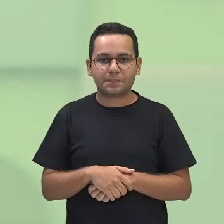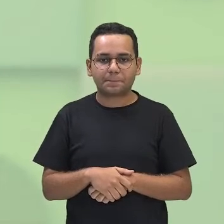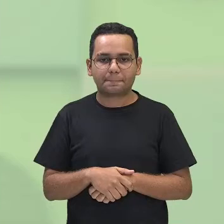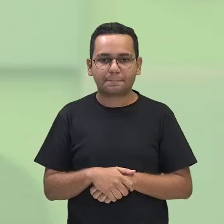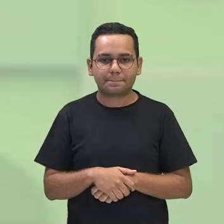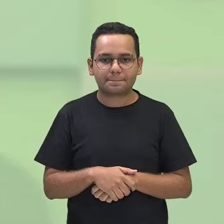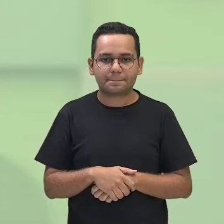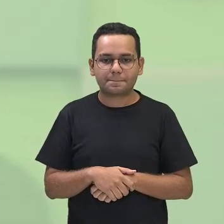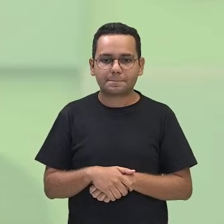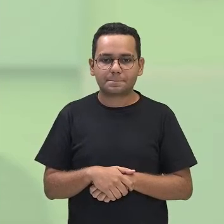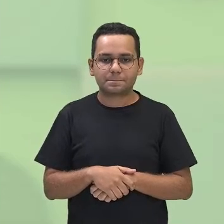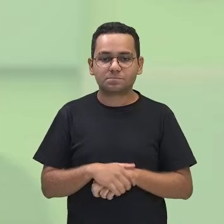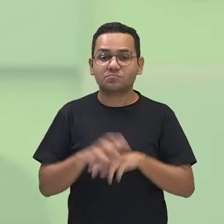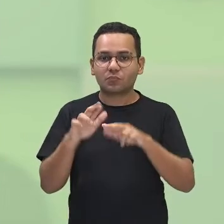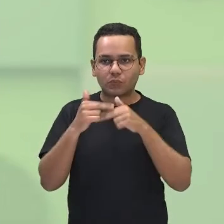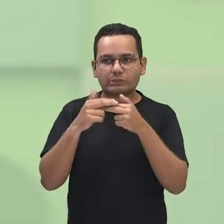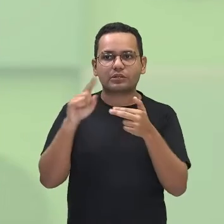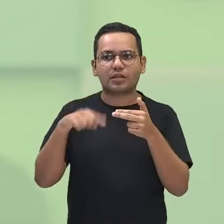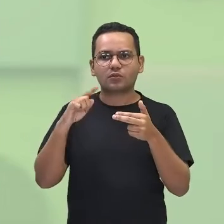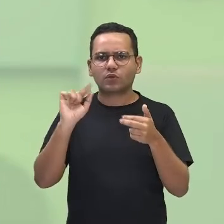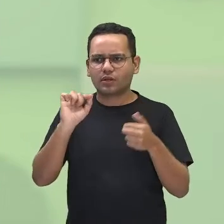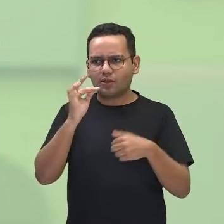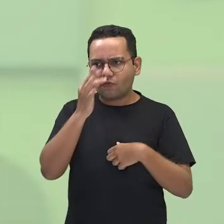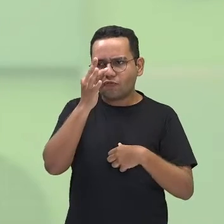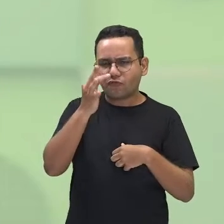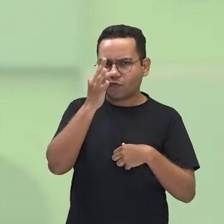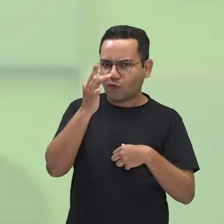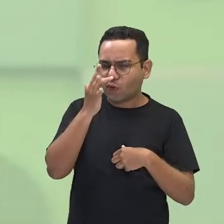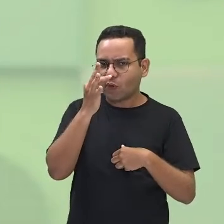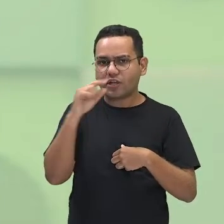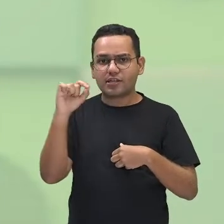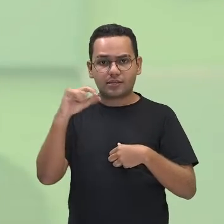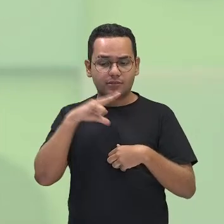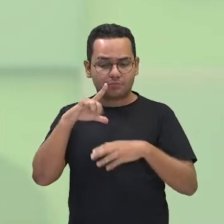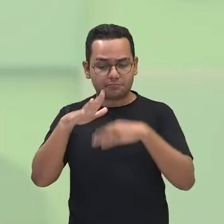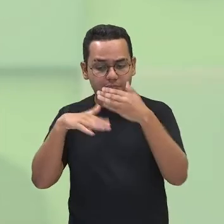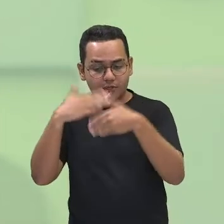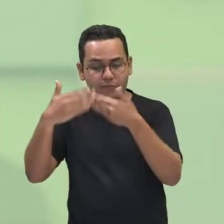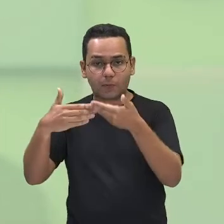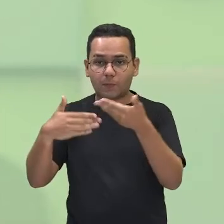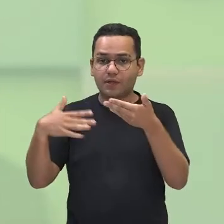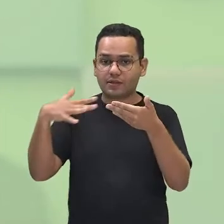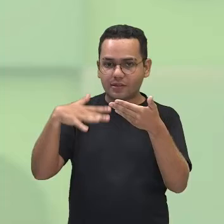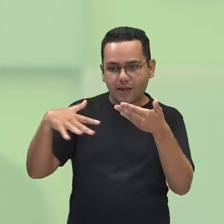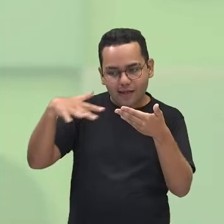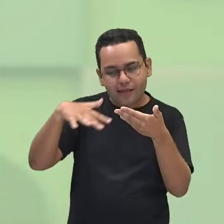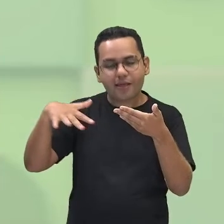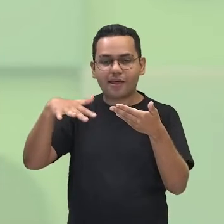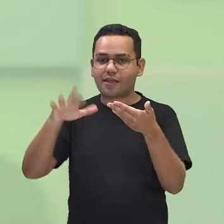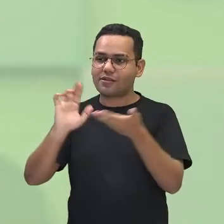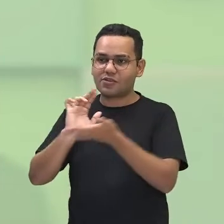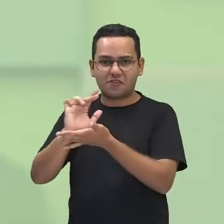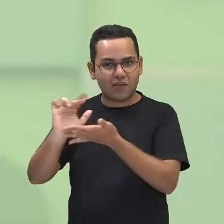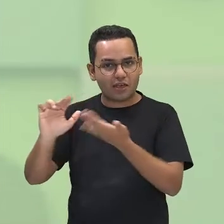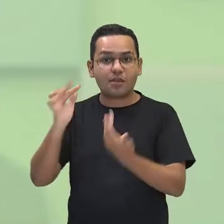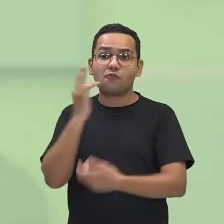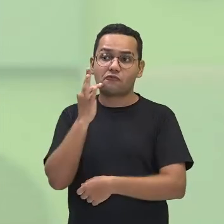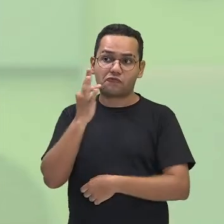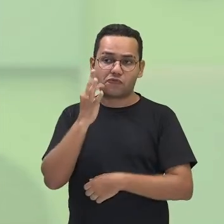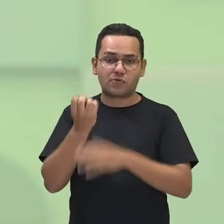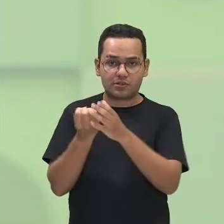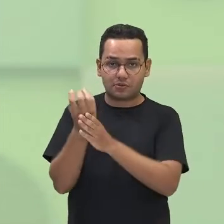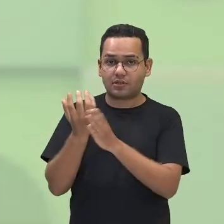relacionadas às etapas da reprodução de várias frutas, tá?